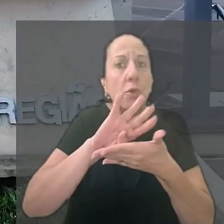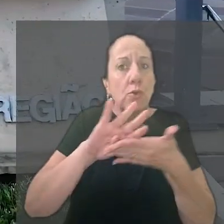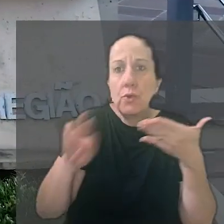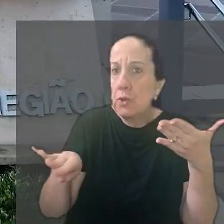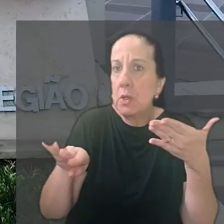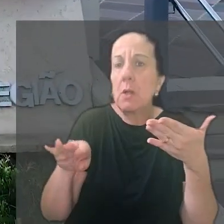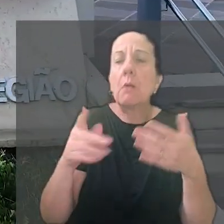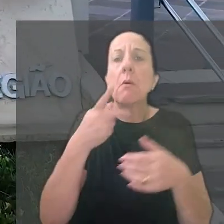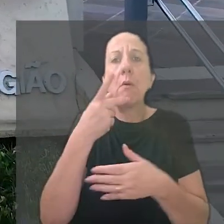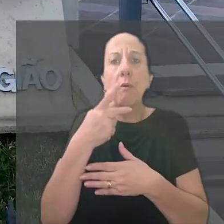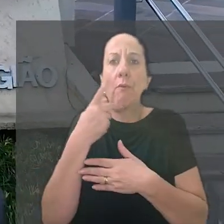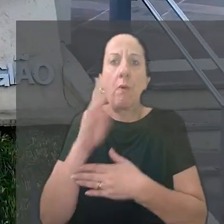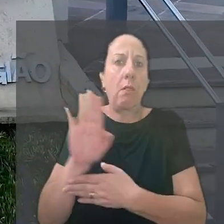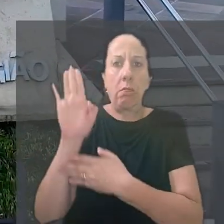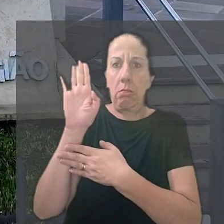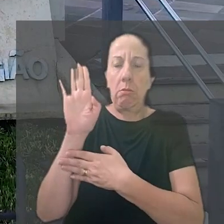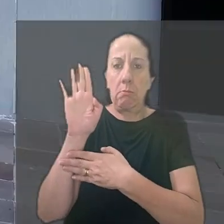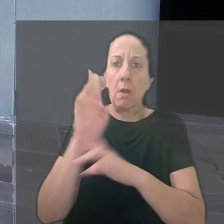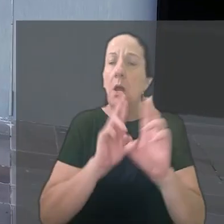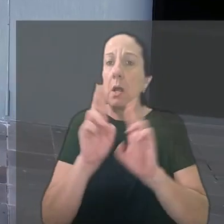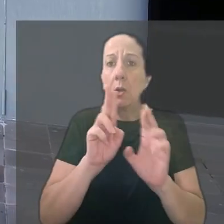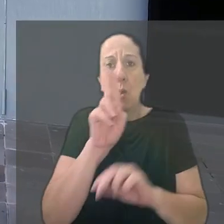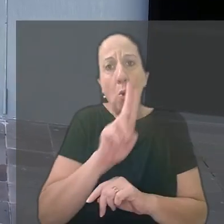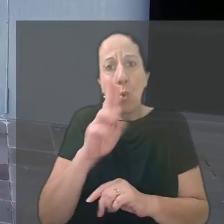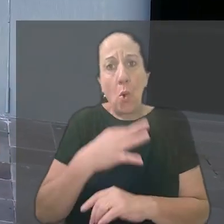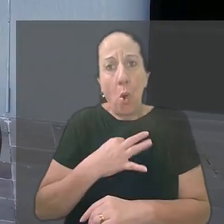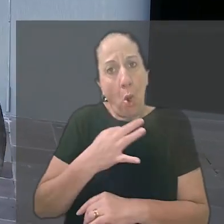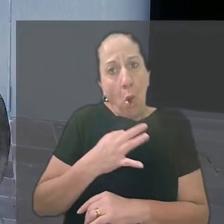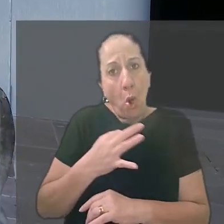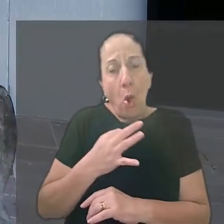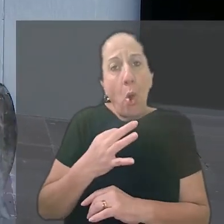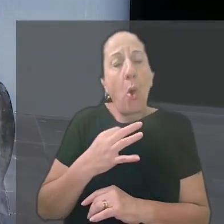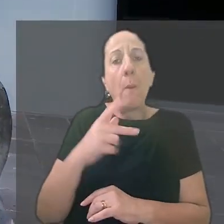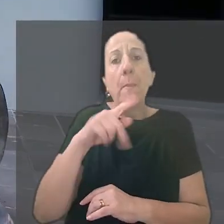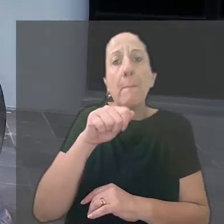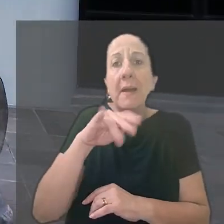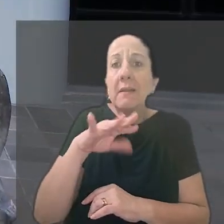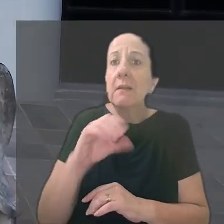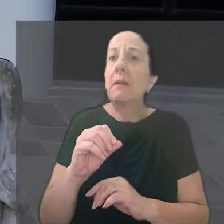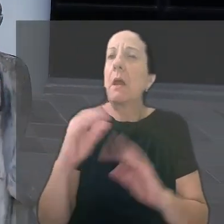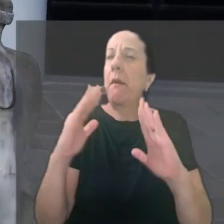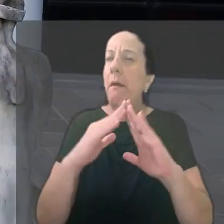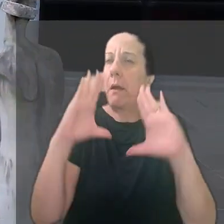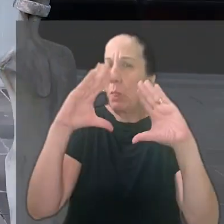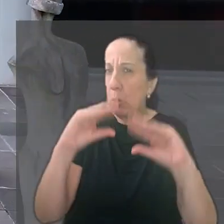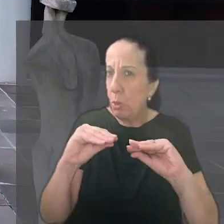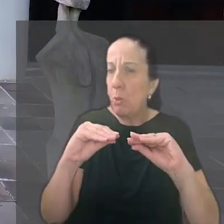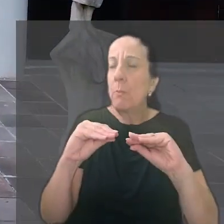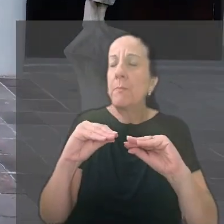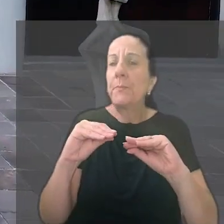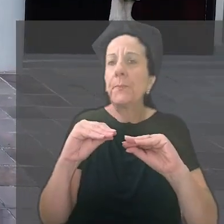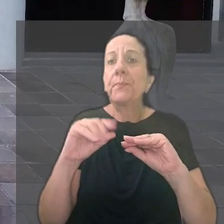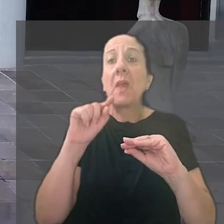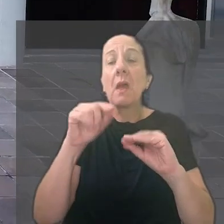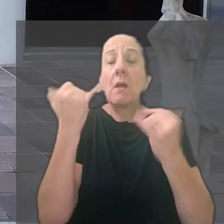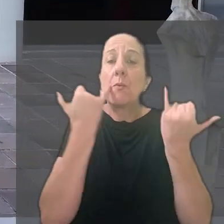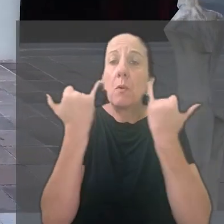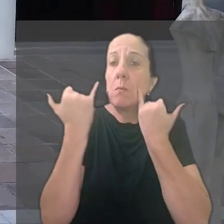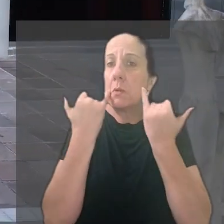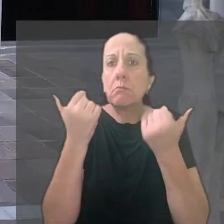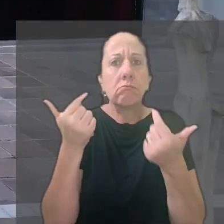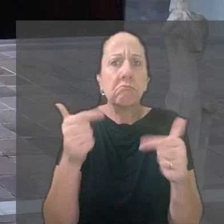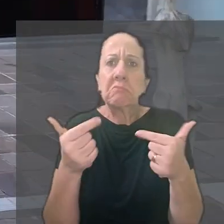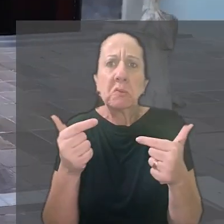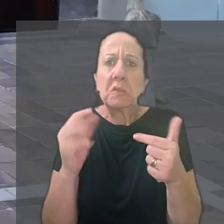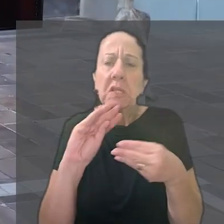pelo depoimento da testemunha. Em relação ao uso de uniforme patrocinado pela Casa Noturna, segundo o regional, essa informação